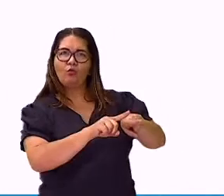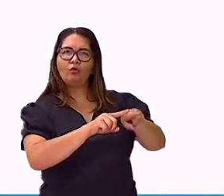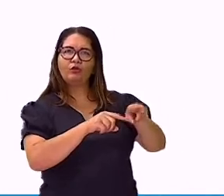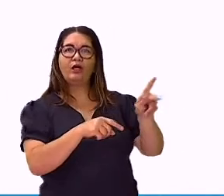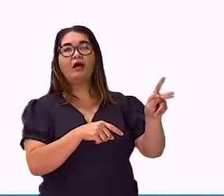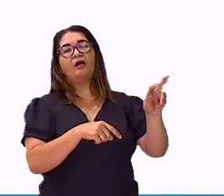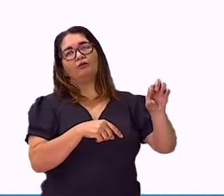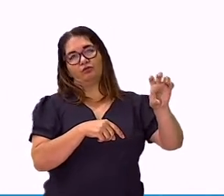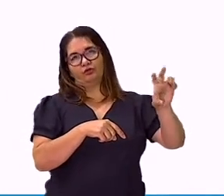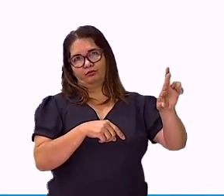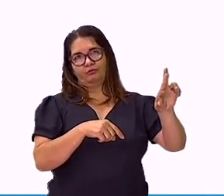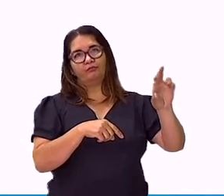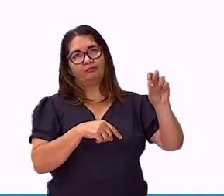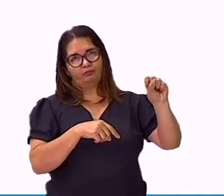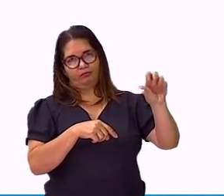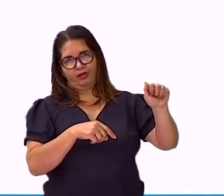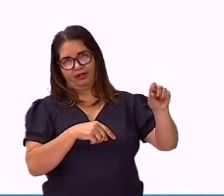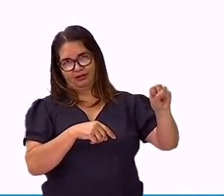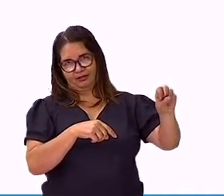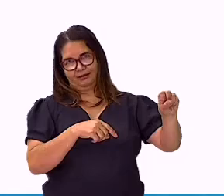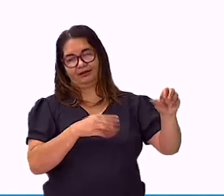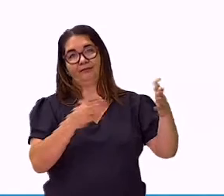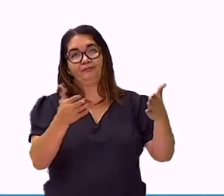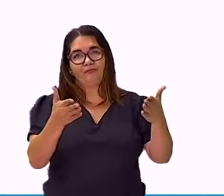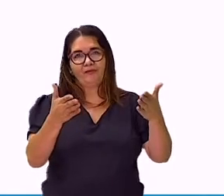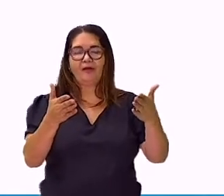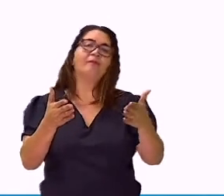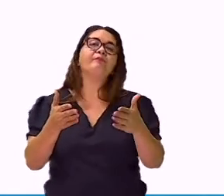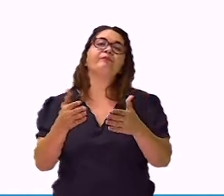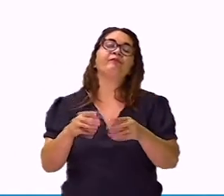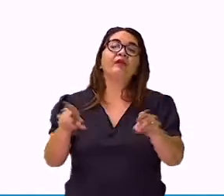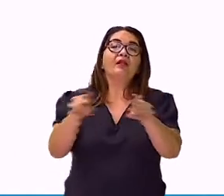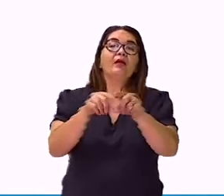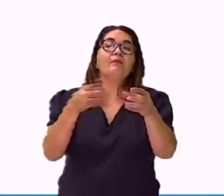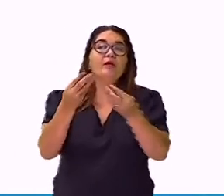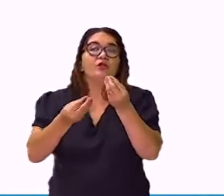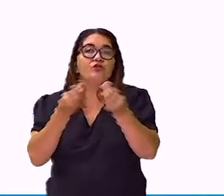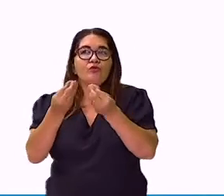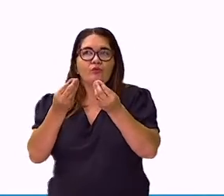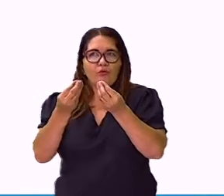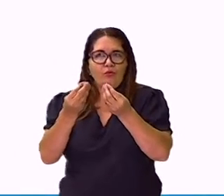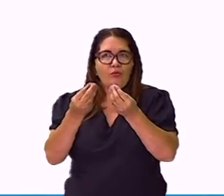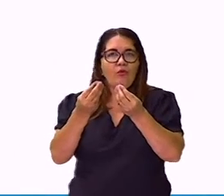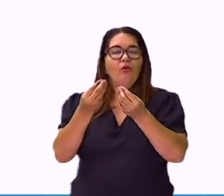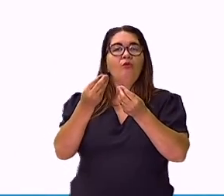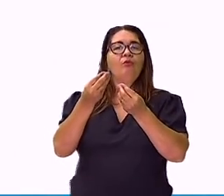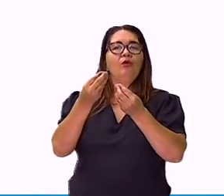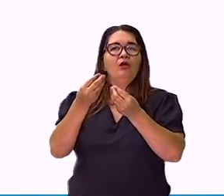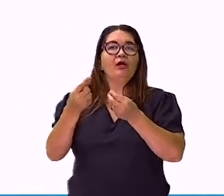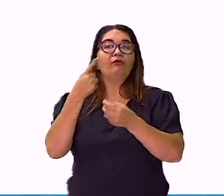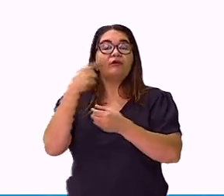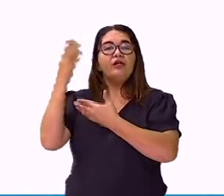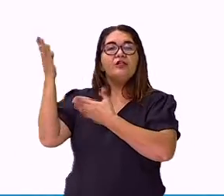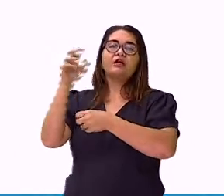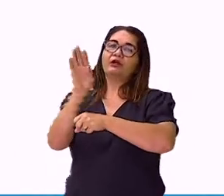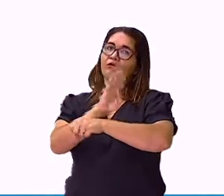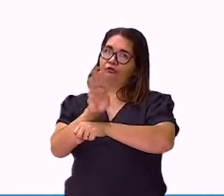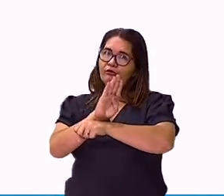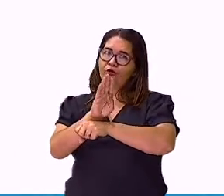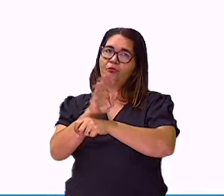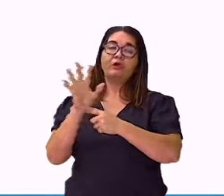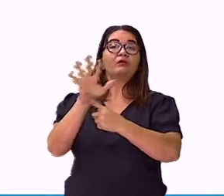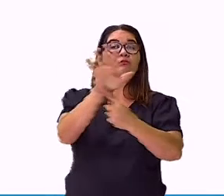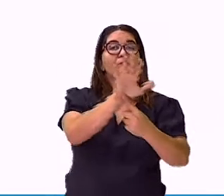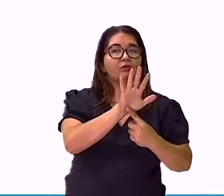das guerras e conseguiram dominar o Estado grego, né, no filme A Esparta.